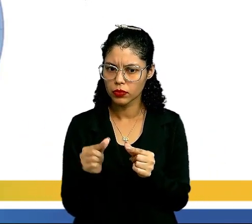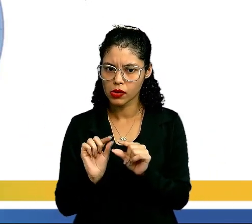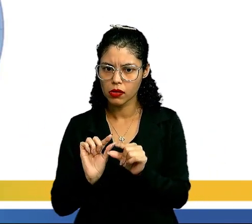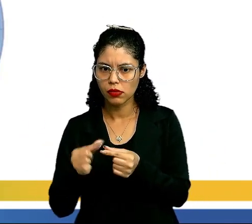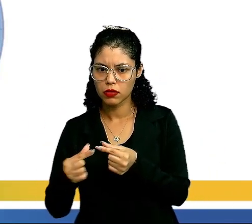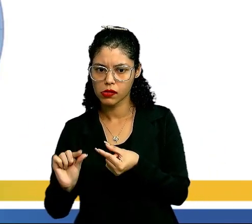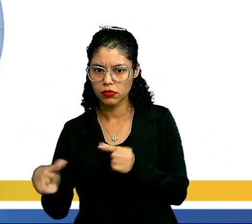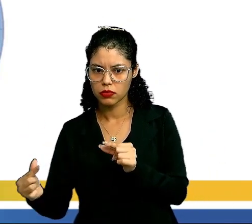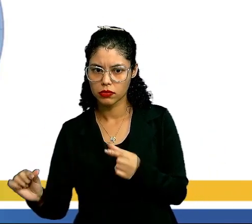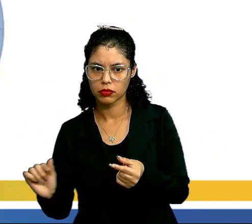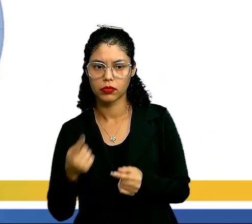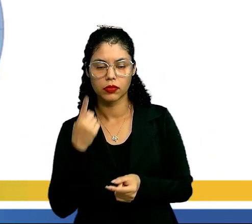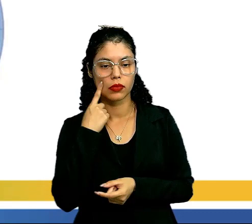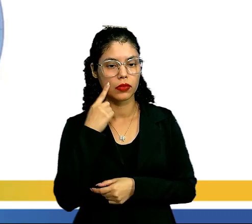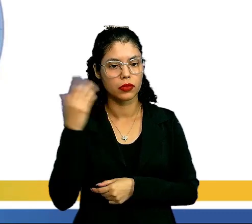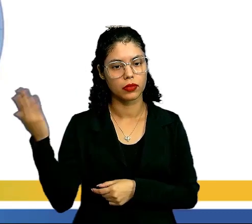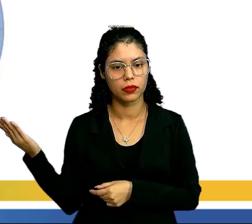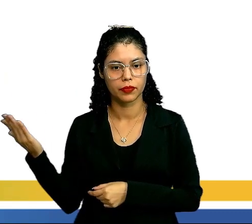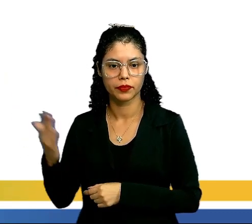deformação, como vocês vão observar.